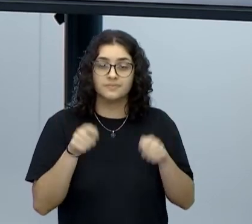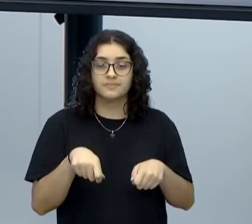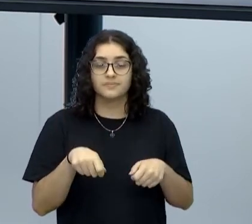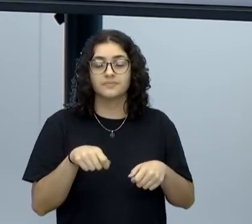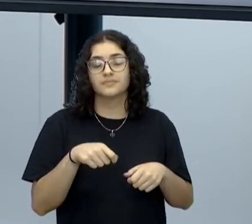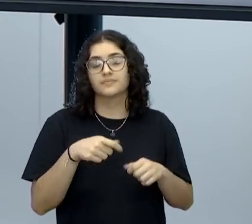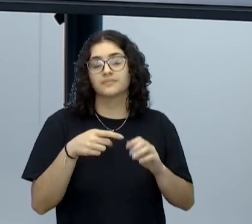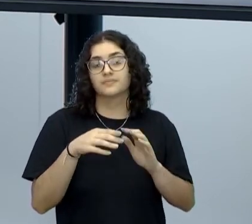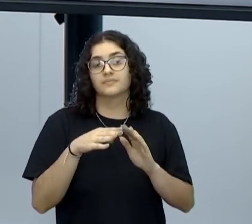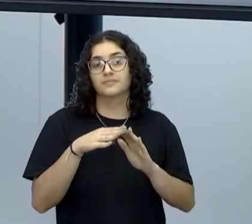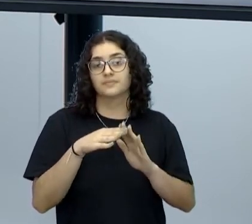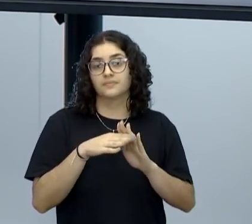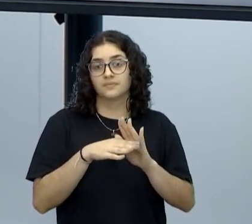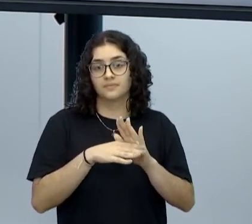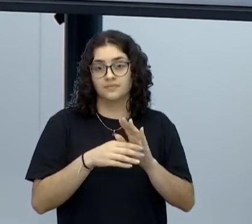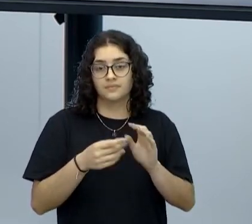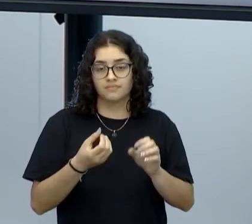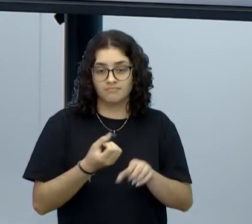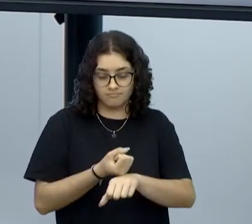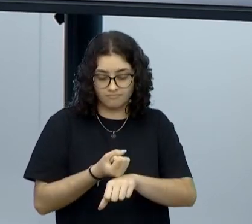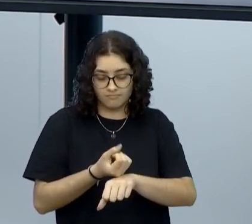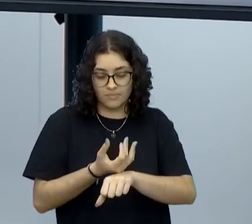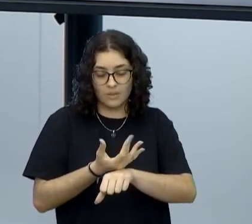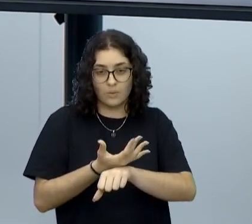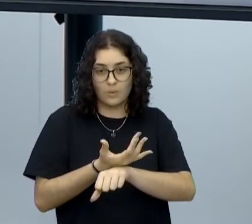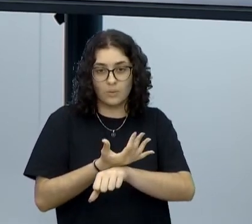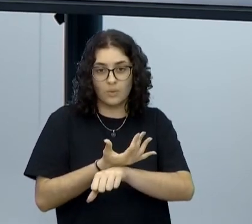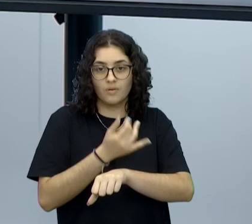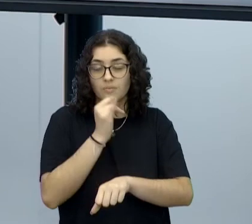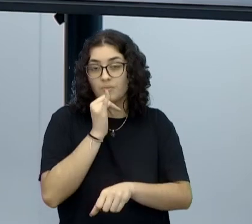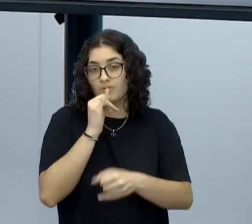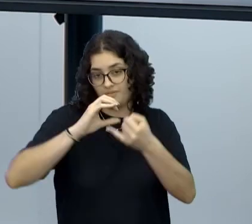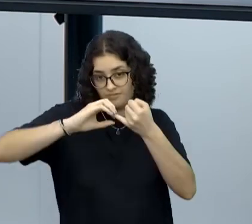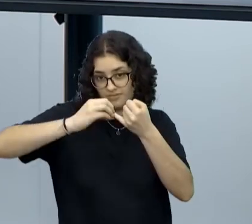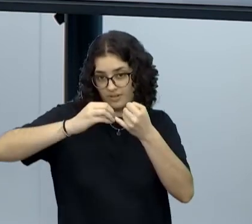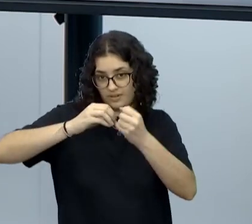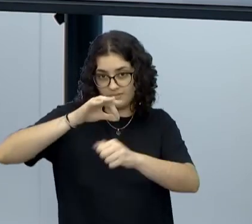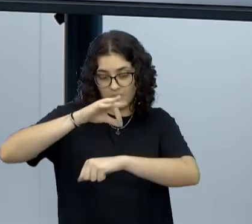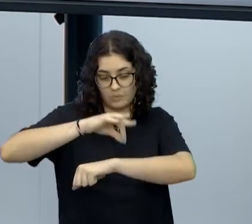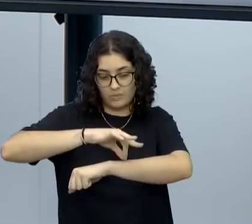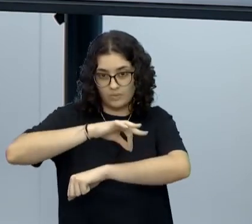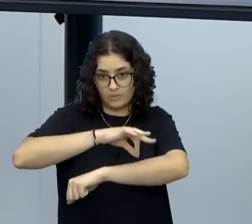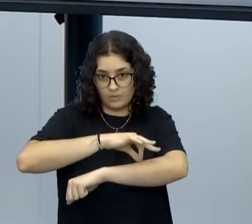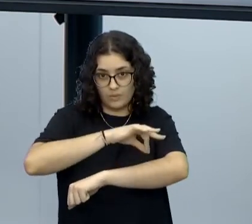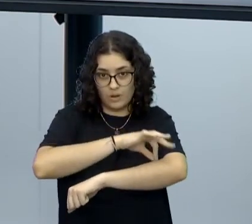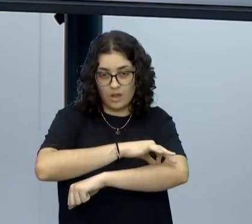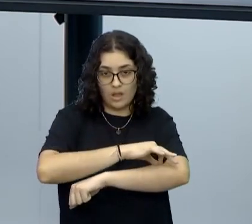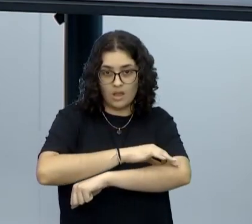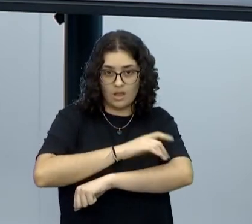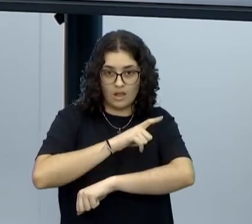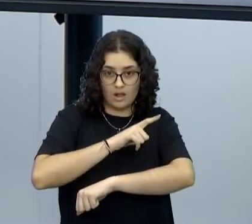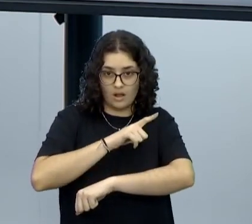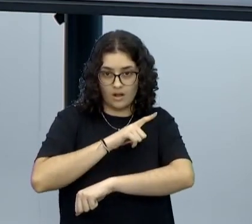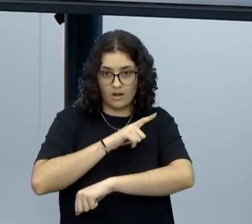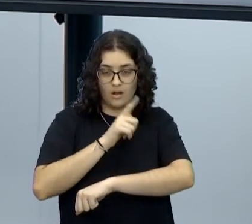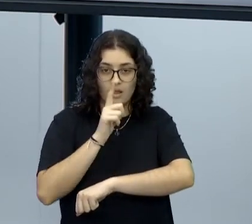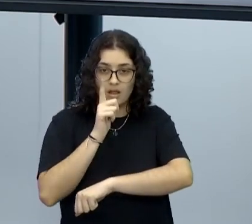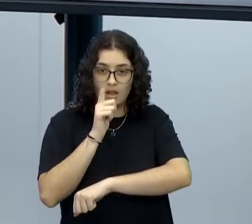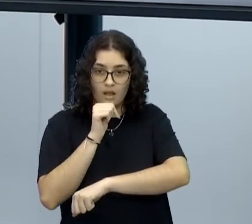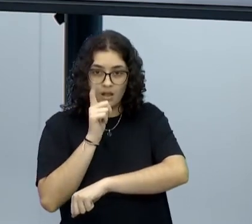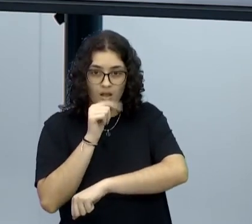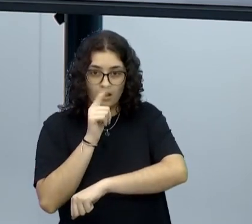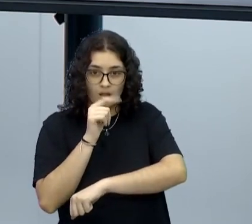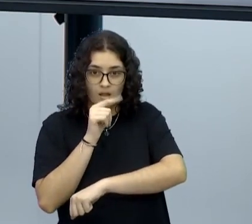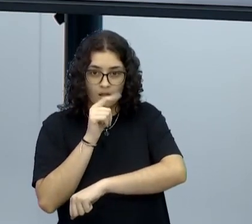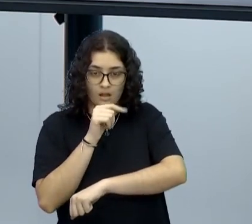o processo de brotamento, né, do feijão, por exemplo, num solo onde ele recebe água, por